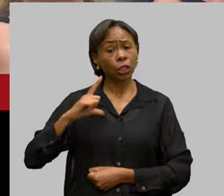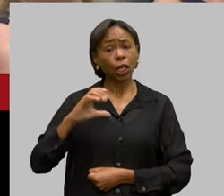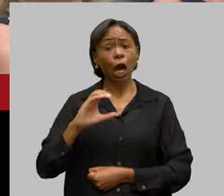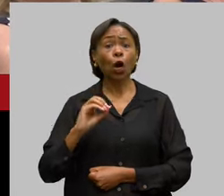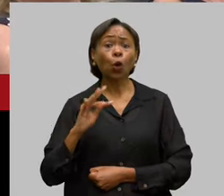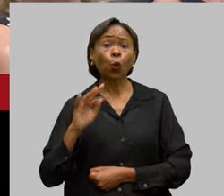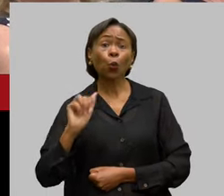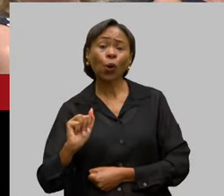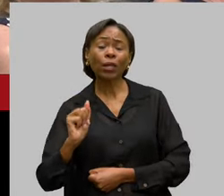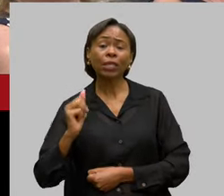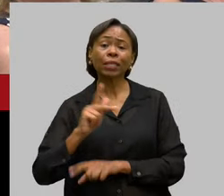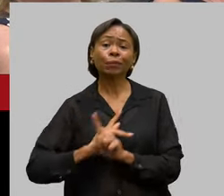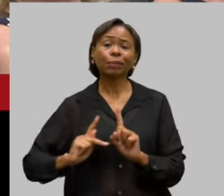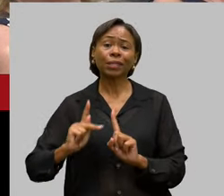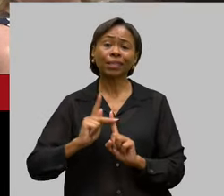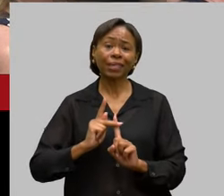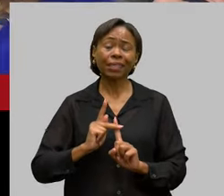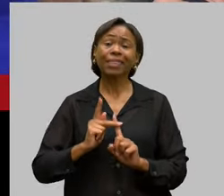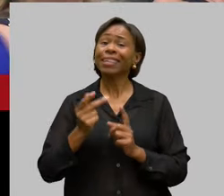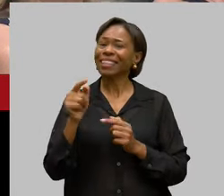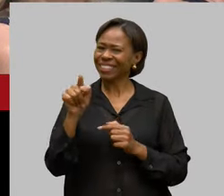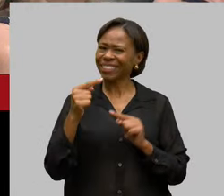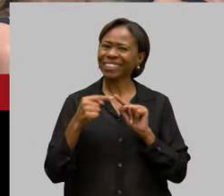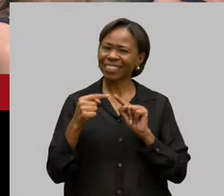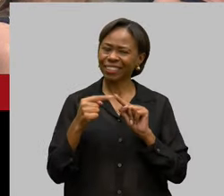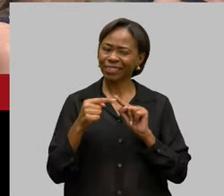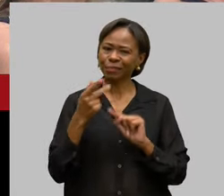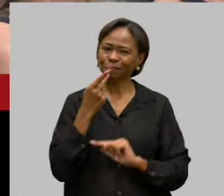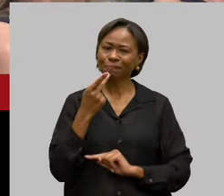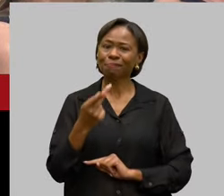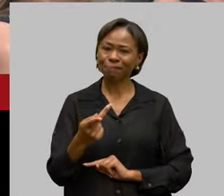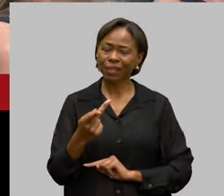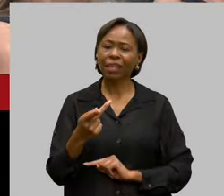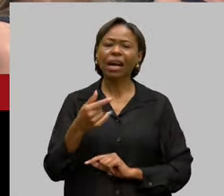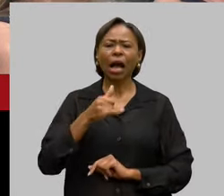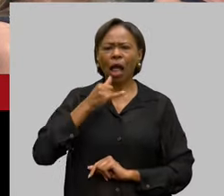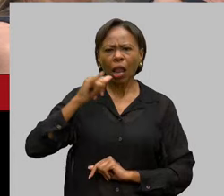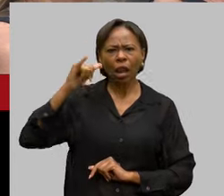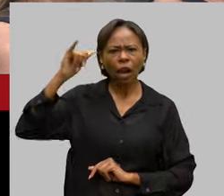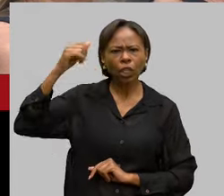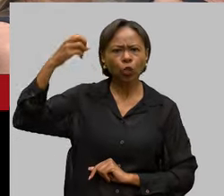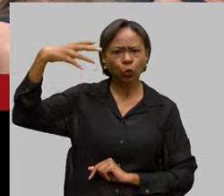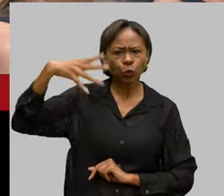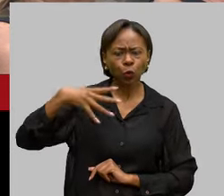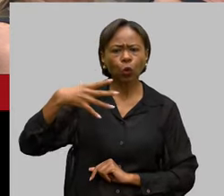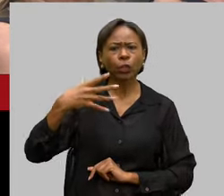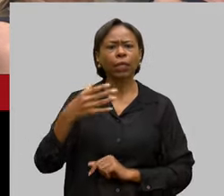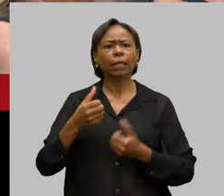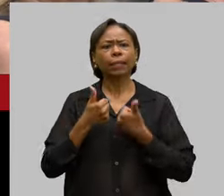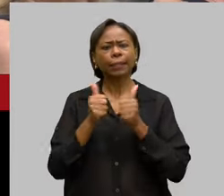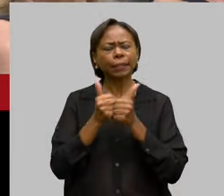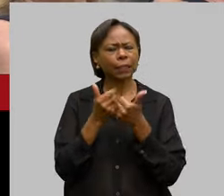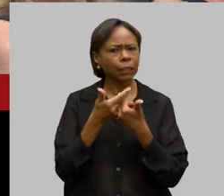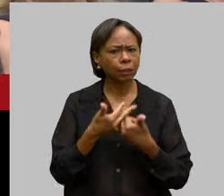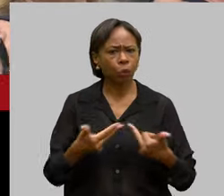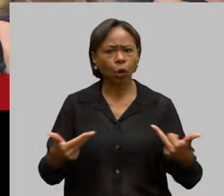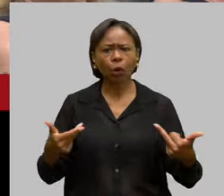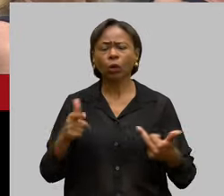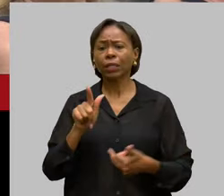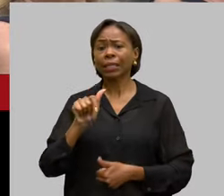mais é do que isso que o senhor acabou de dizer energia elétrica transporte gás